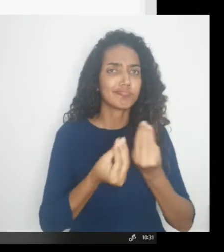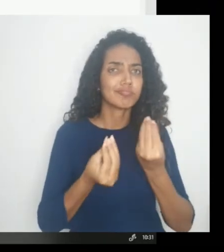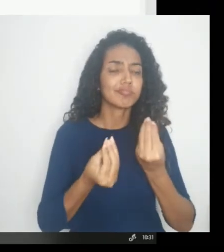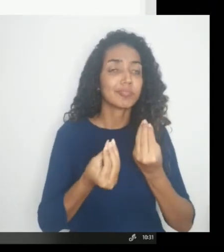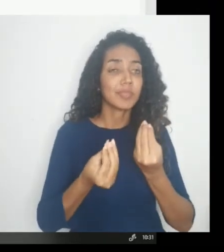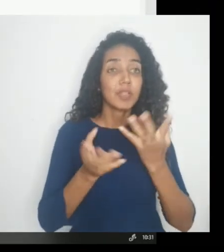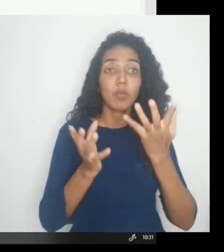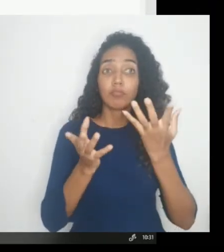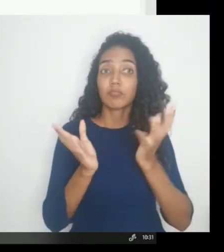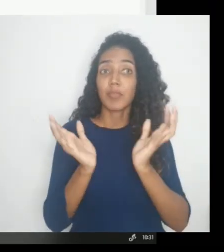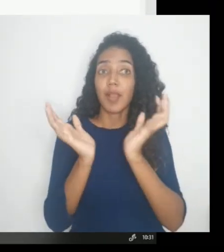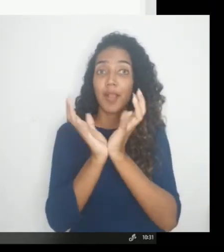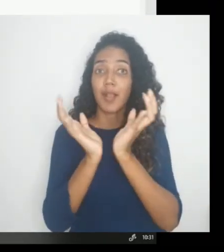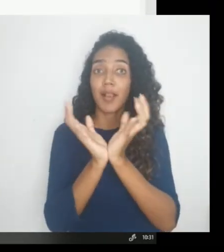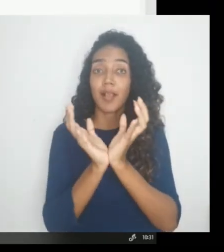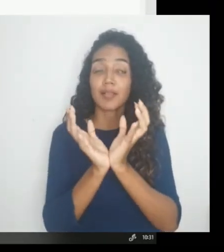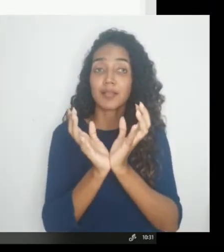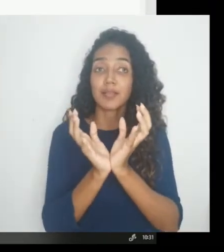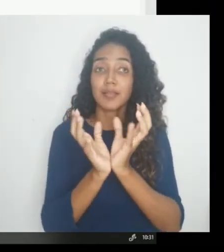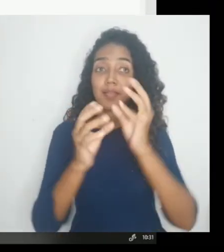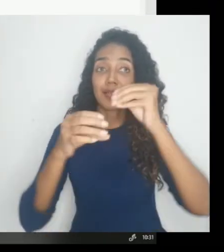de um arquivo